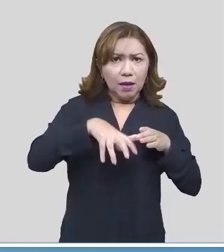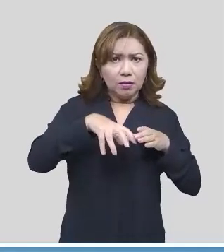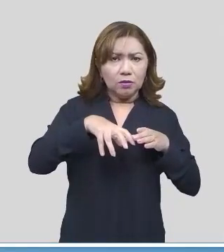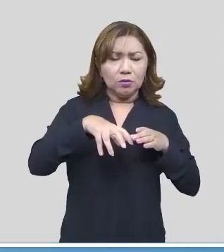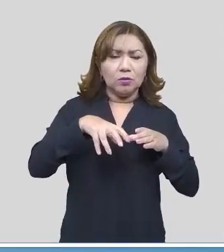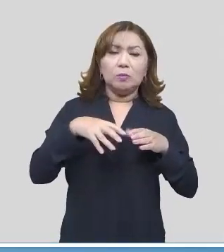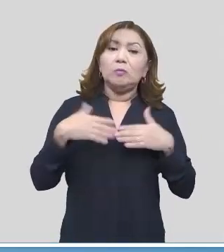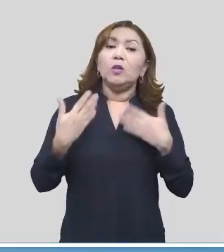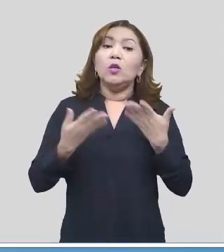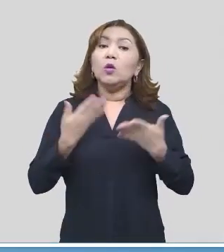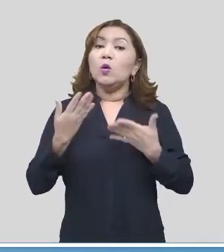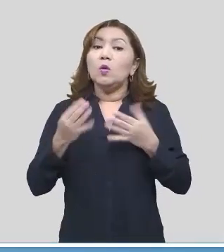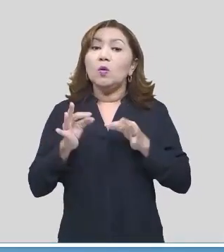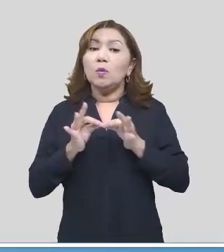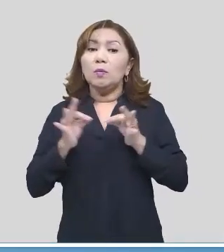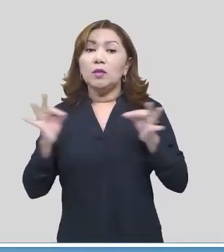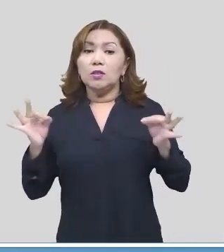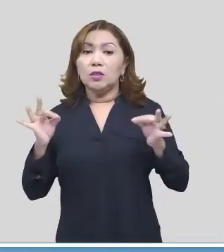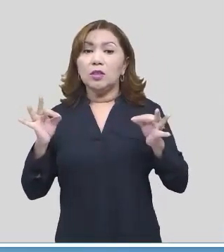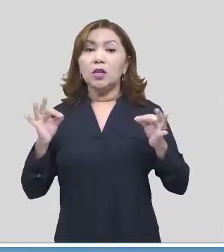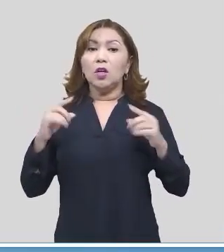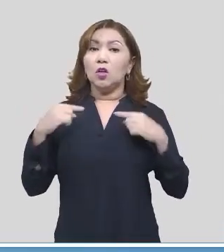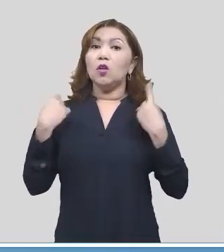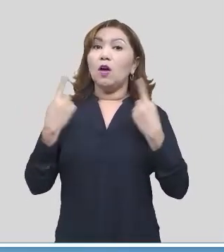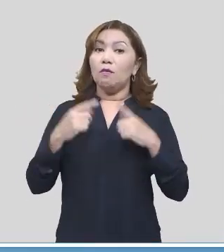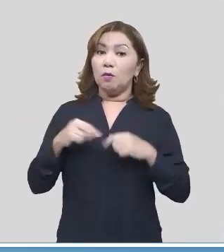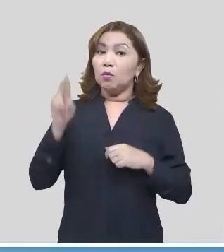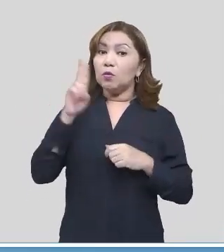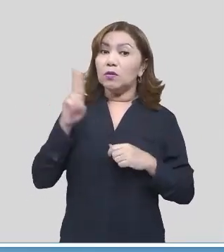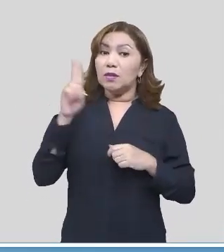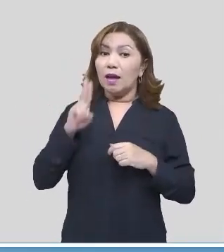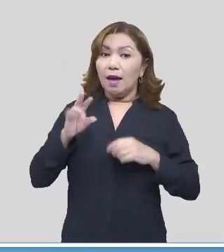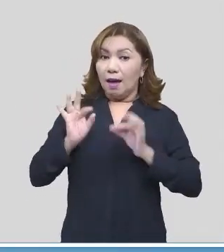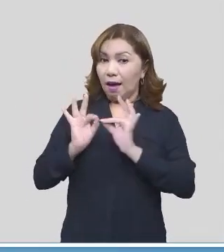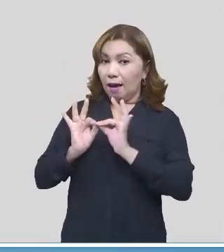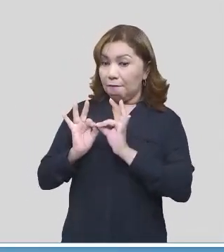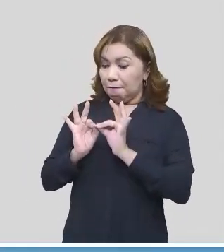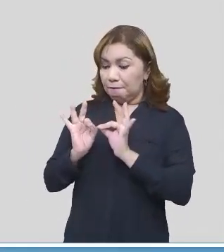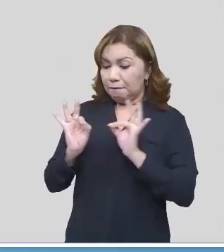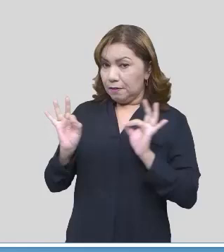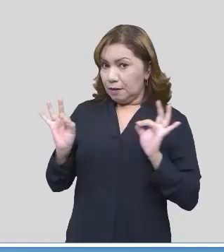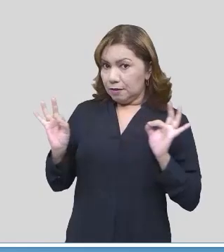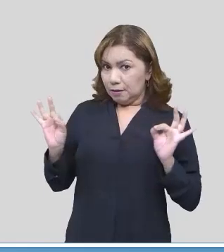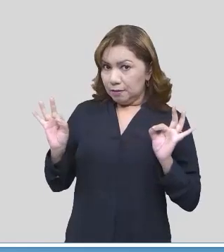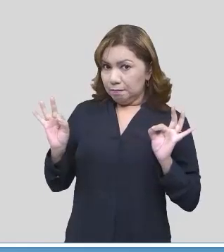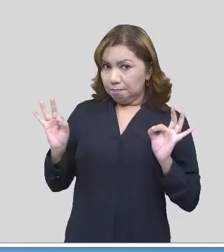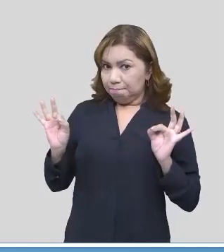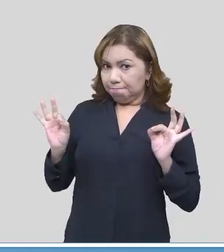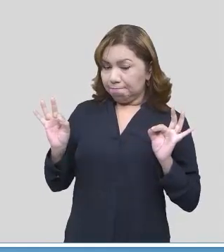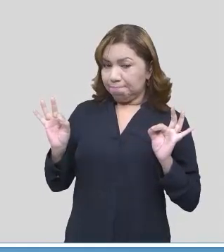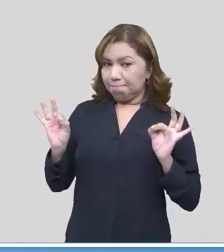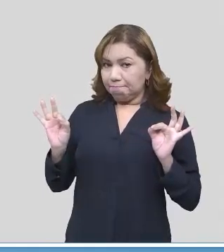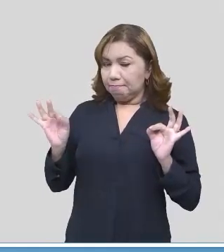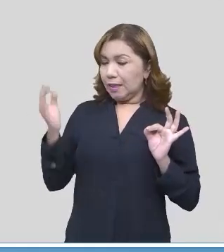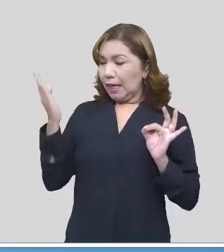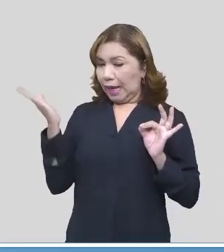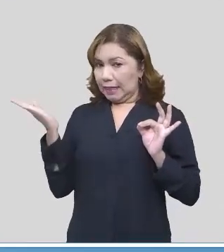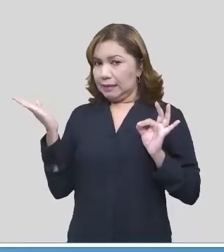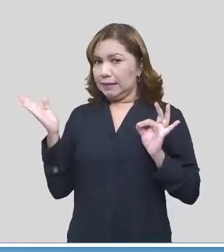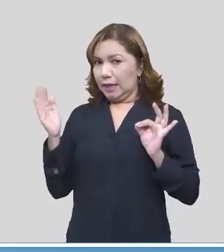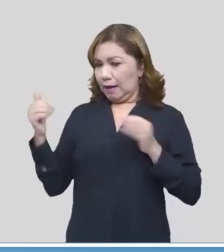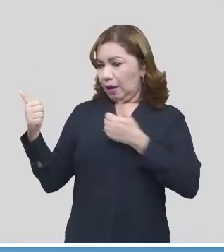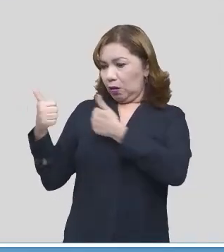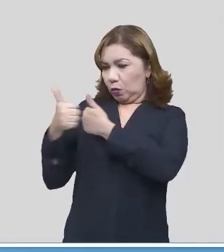medir? Podemos usar a fita métrica, essa que está aqui ao meu lado, fita